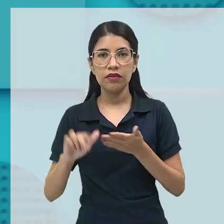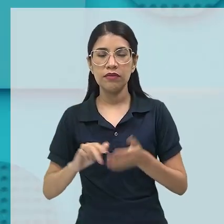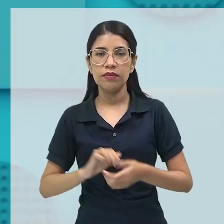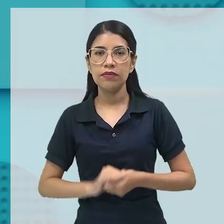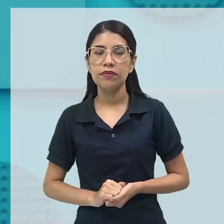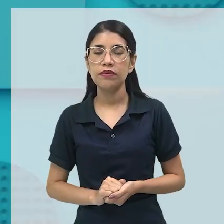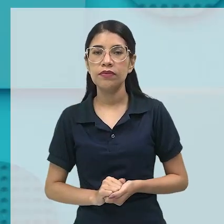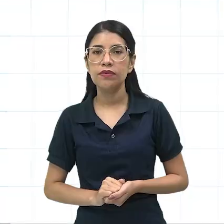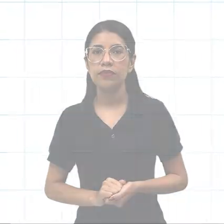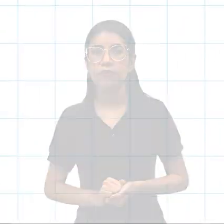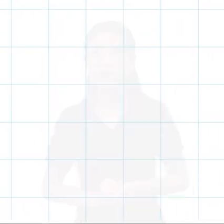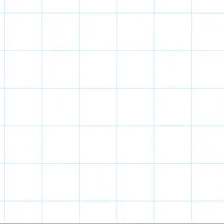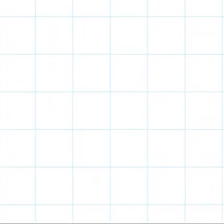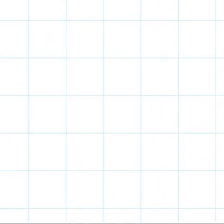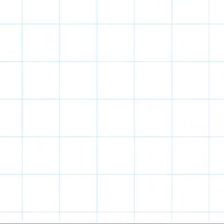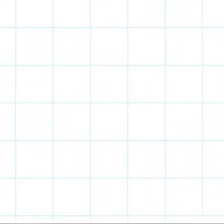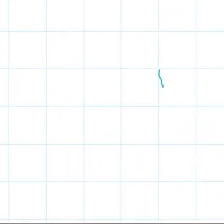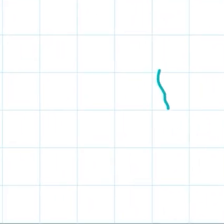culturais.